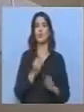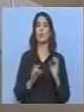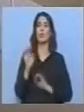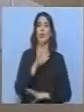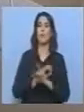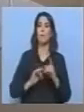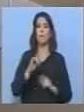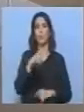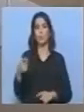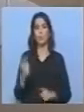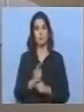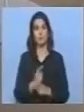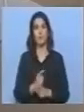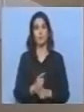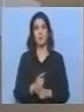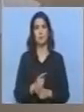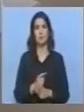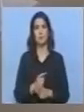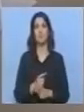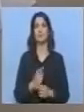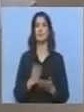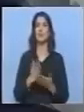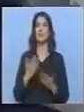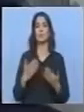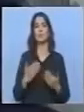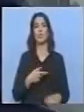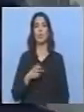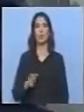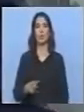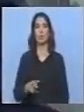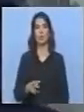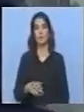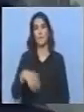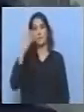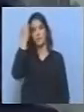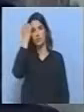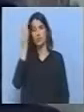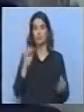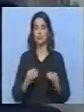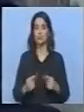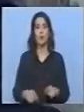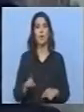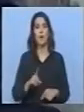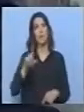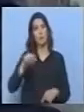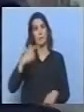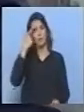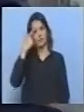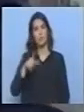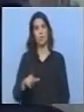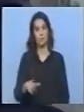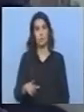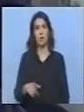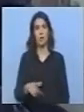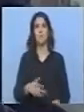e outros, portanto, já não vão apenas fazer o doutoramento e já não vão só fazer os mestrados, vêm também fazer as suas licenciaturas, e portanto